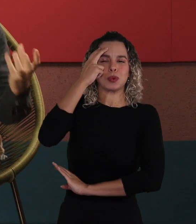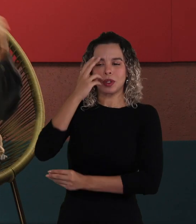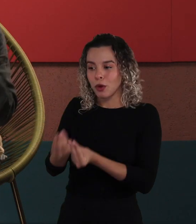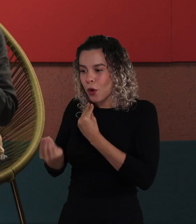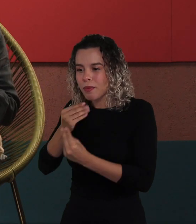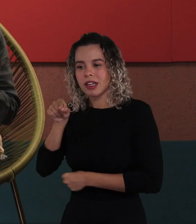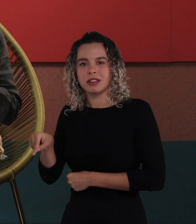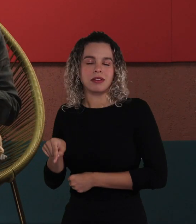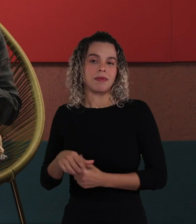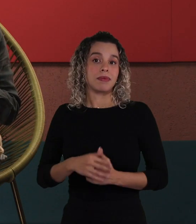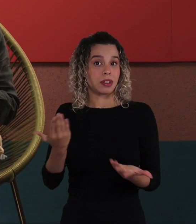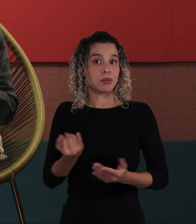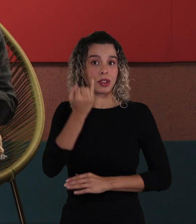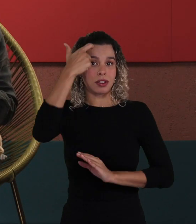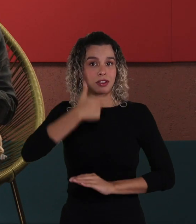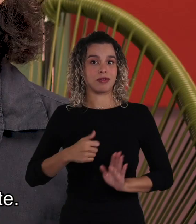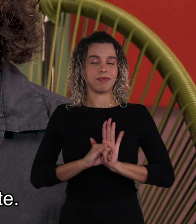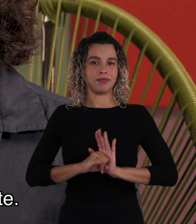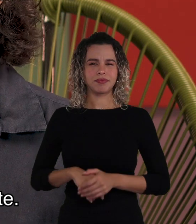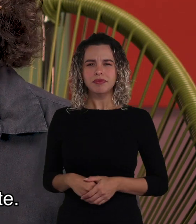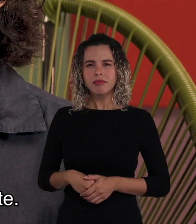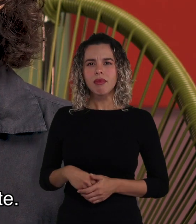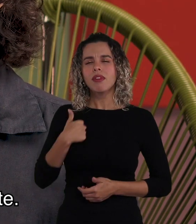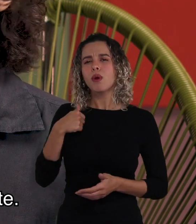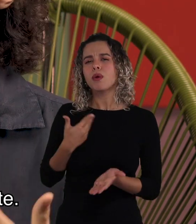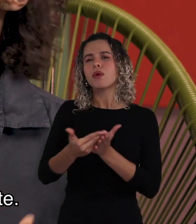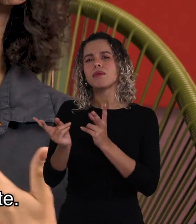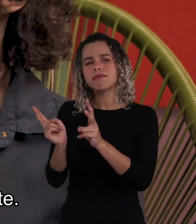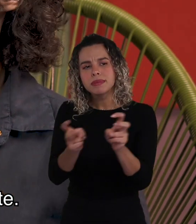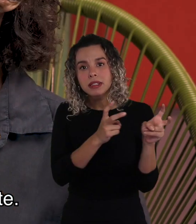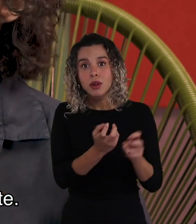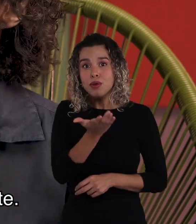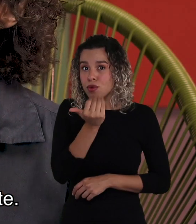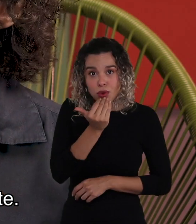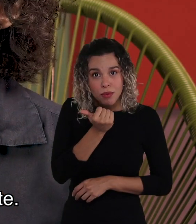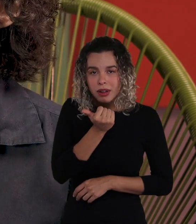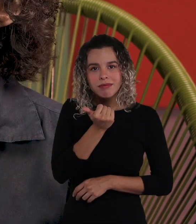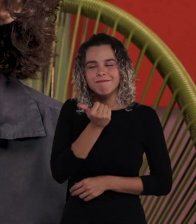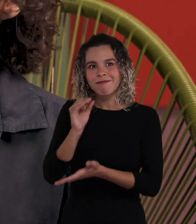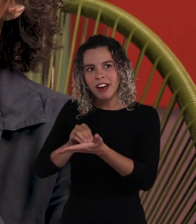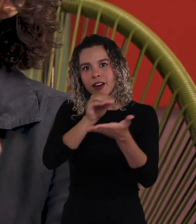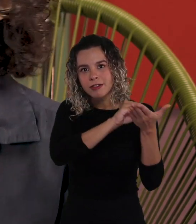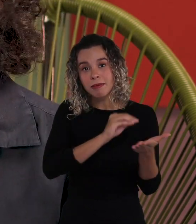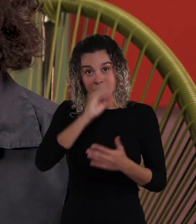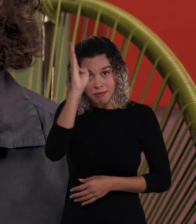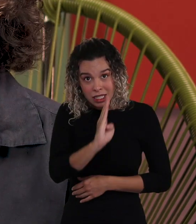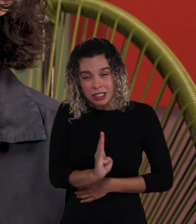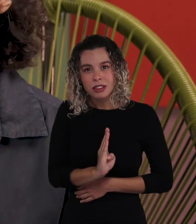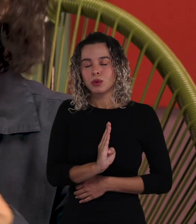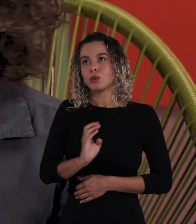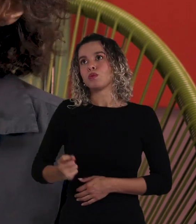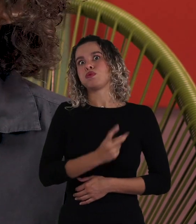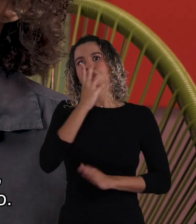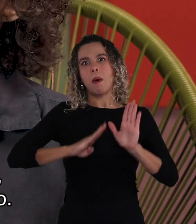cultural. Então isso é muito importante para definir quem é a gente. Eu comecei a perceber também que o não comer era muito frequente. Os dados de fome no Brasil